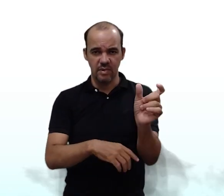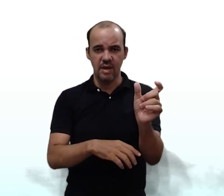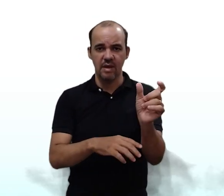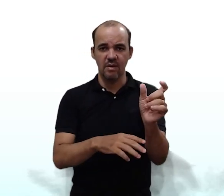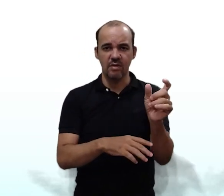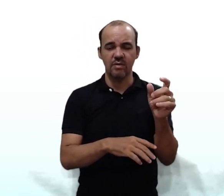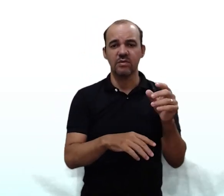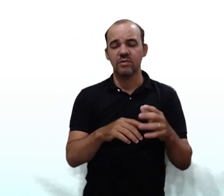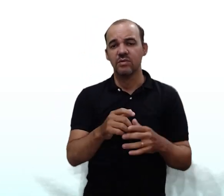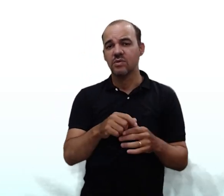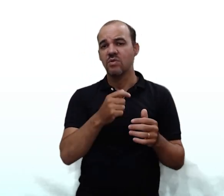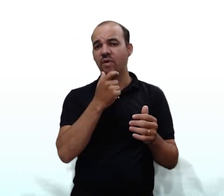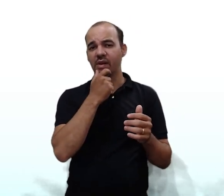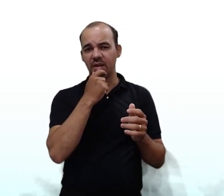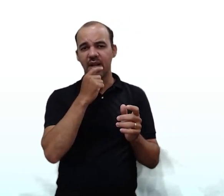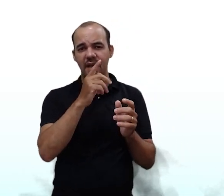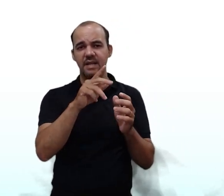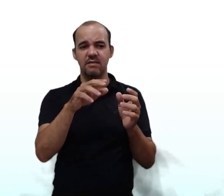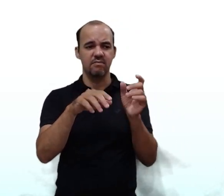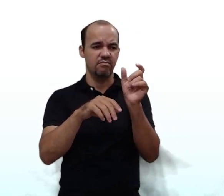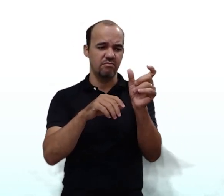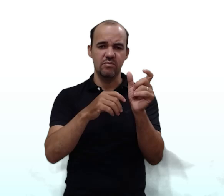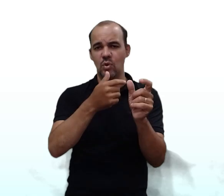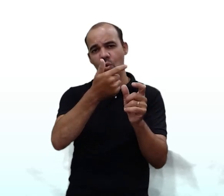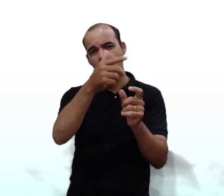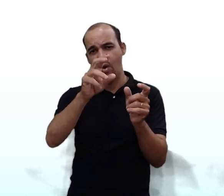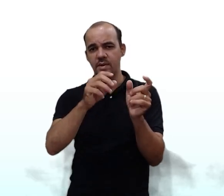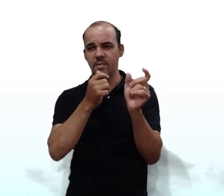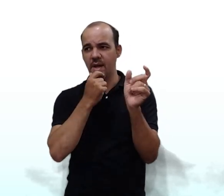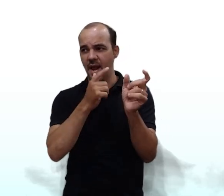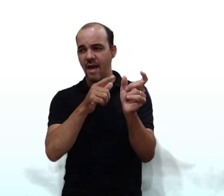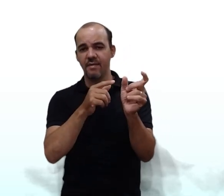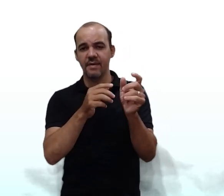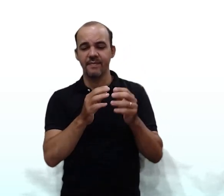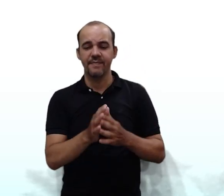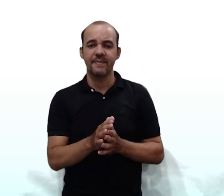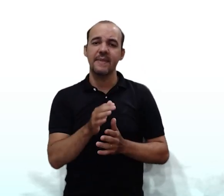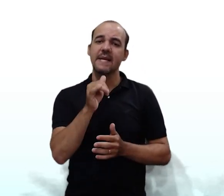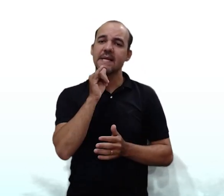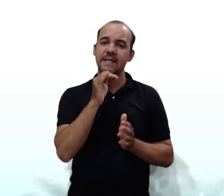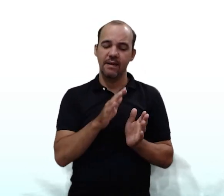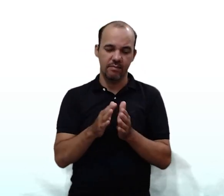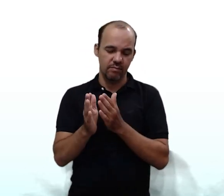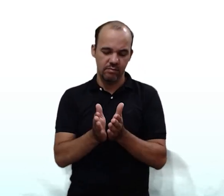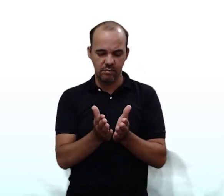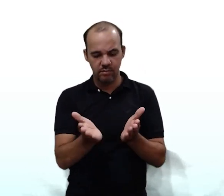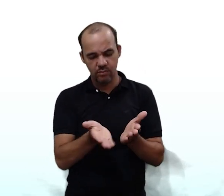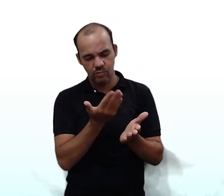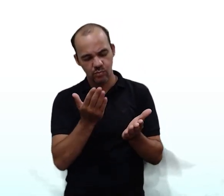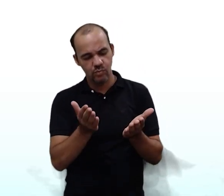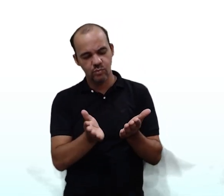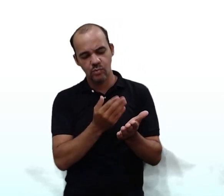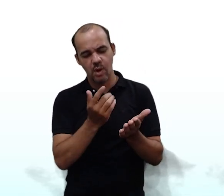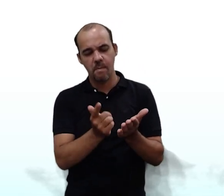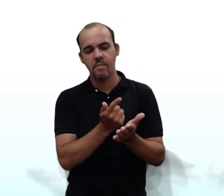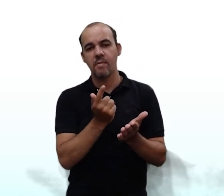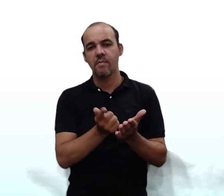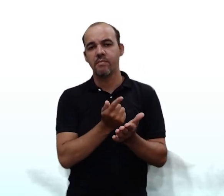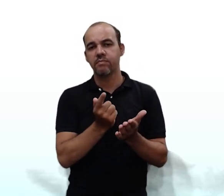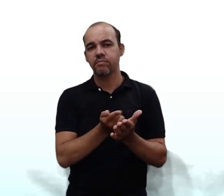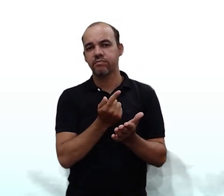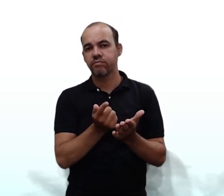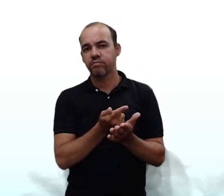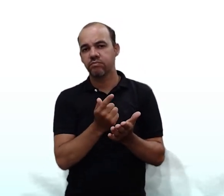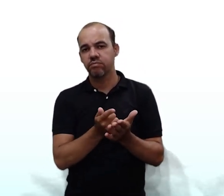wood, né? Se eu estou lendo um livro, por exemplo, vamos supor que aqui nas minhas mãos eu tenho um livro, estou passando as páginas e do nada eu encontro